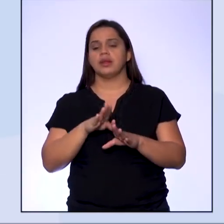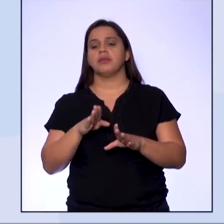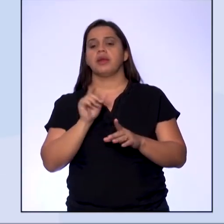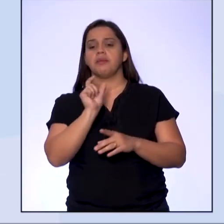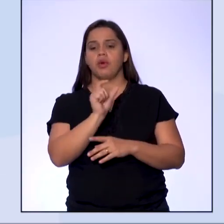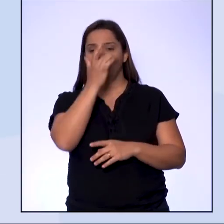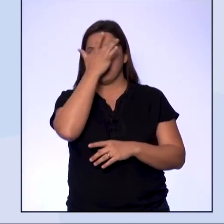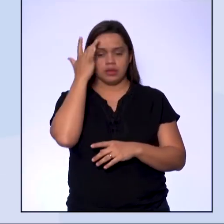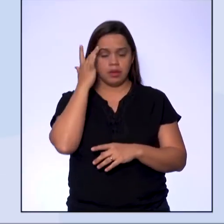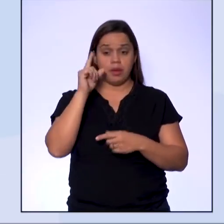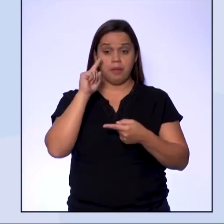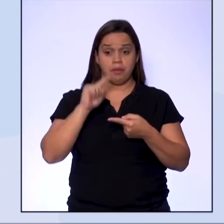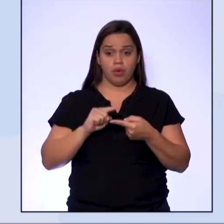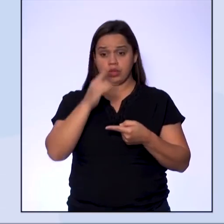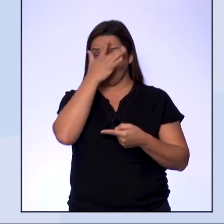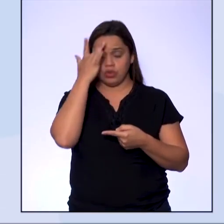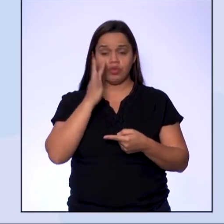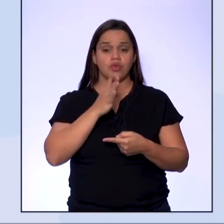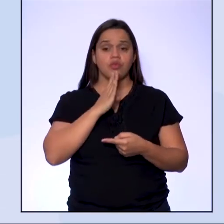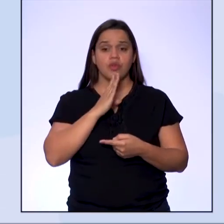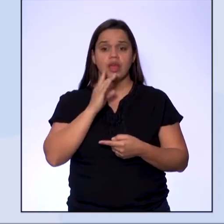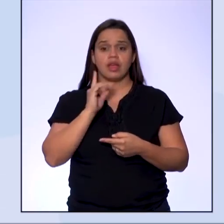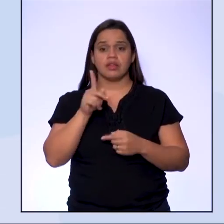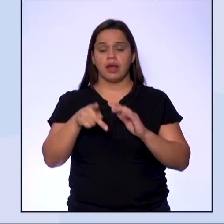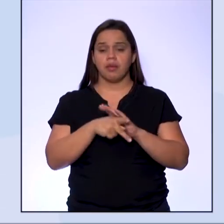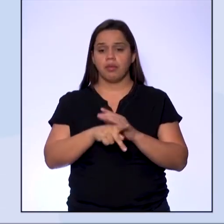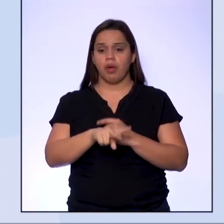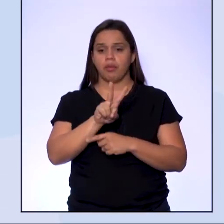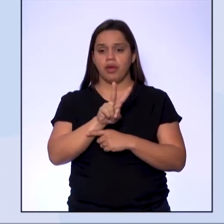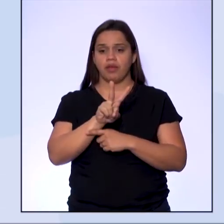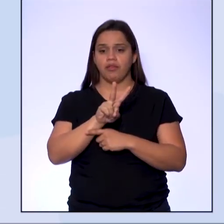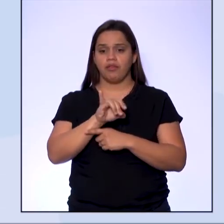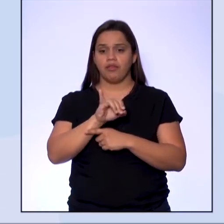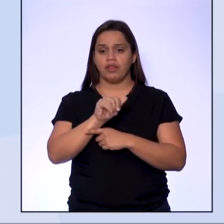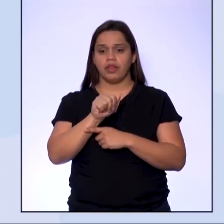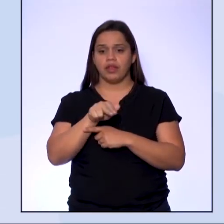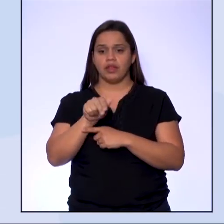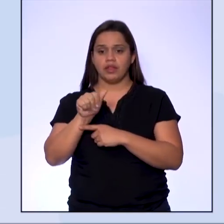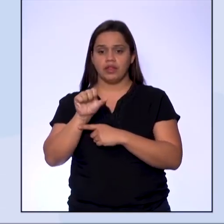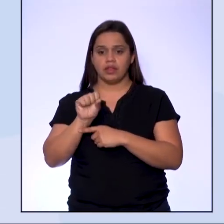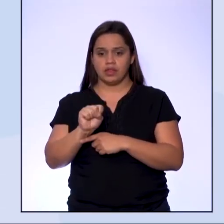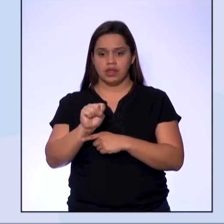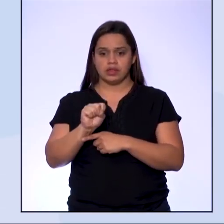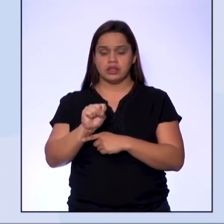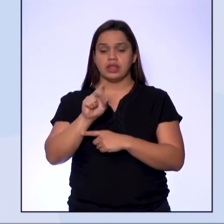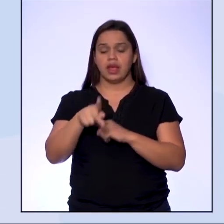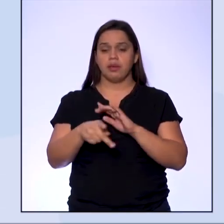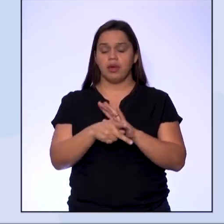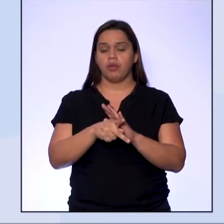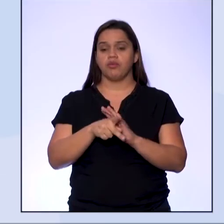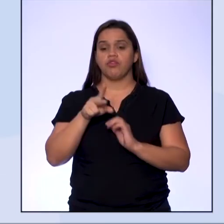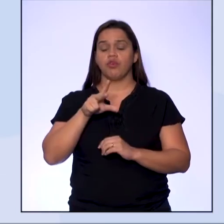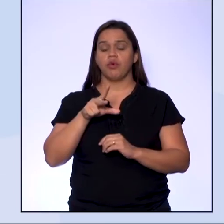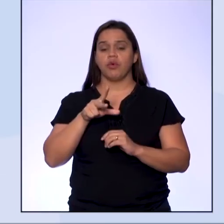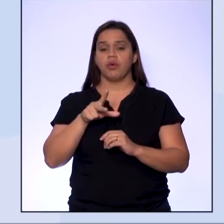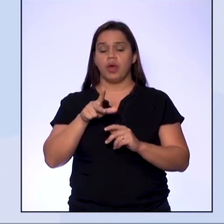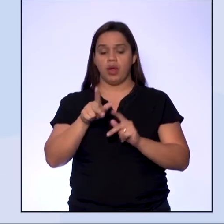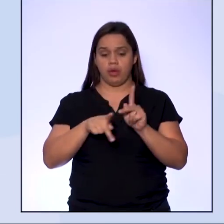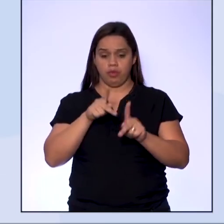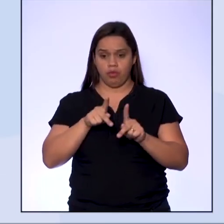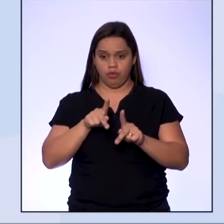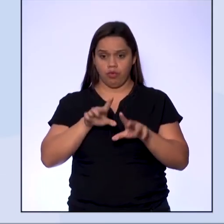encontrada nessa região pelos espanhóis. Nós temos o nosso país, por ter sido colonizado por Portugal, nós